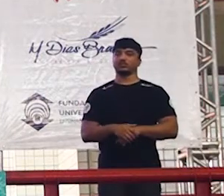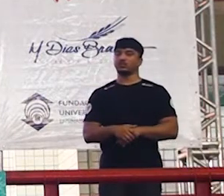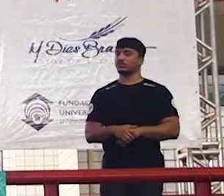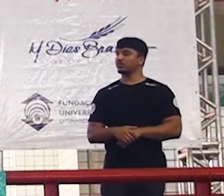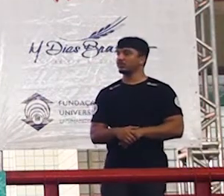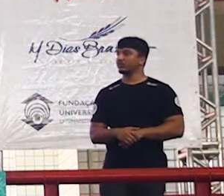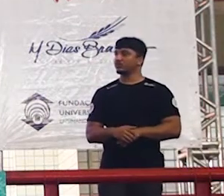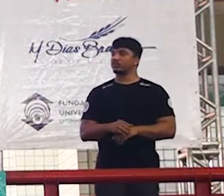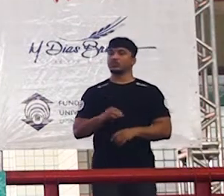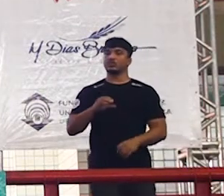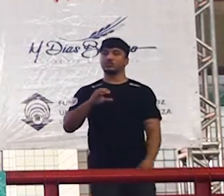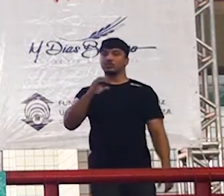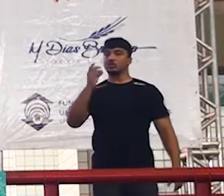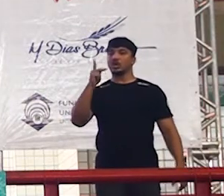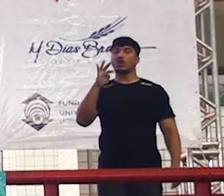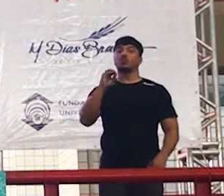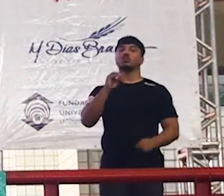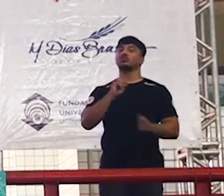O que é um charco?